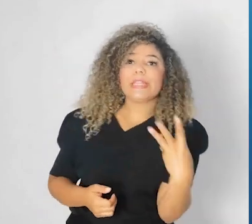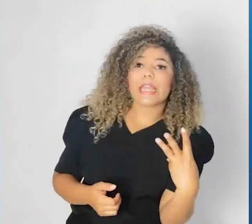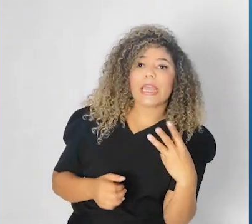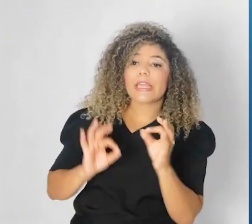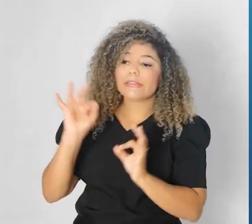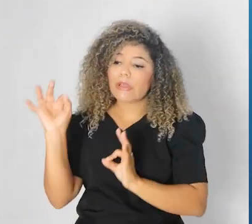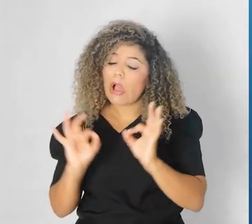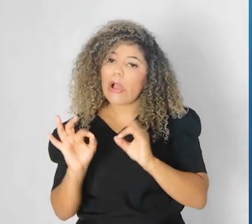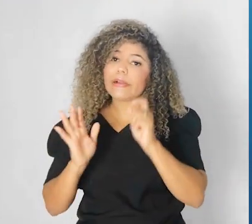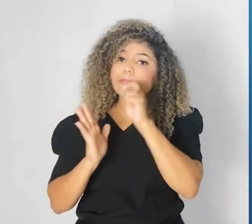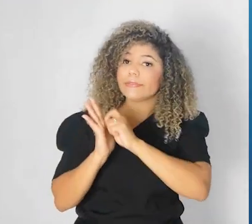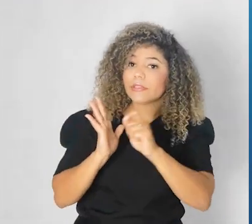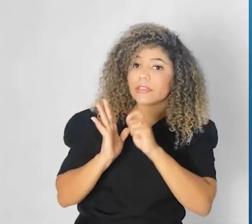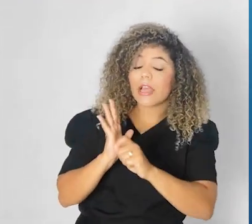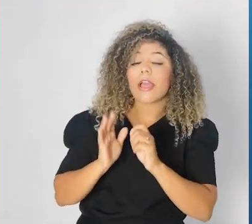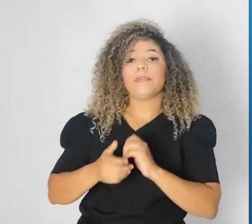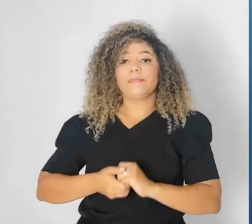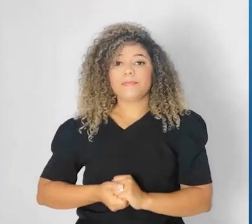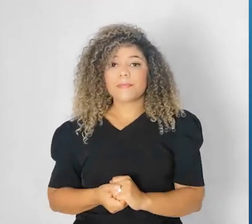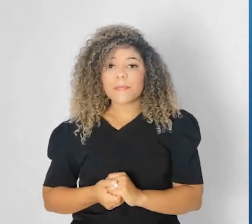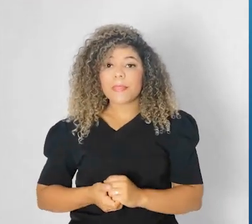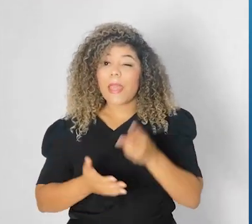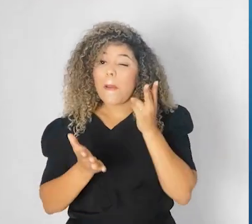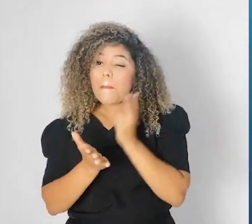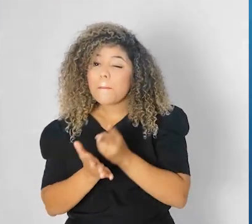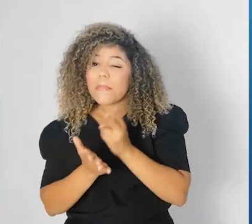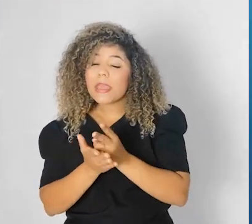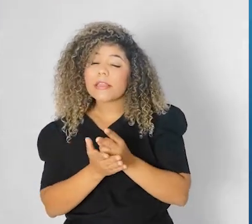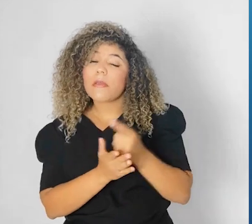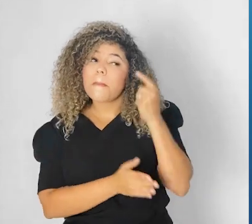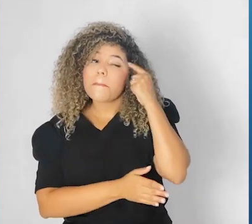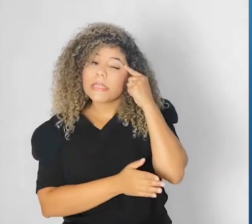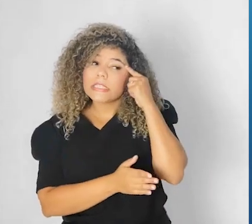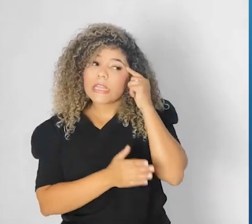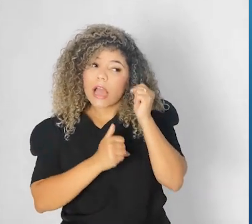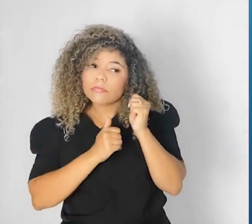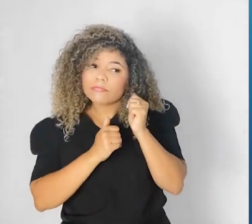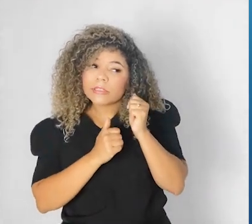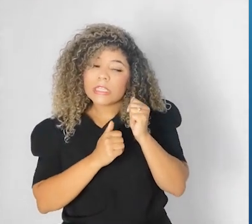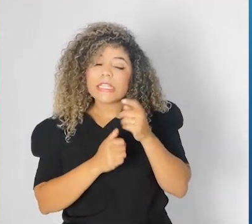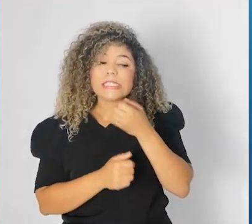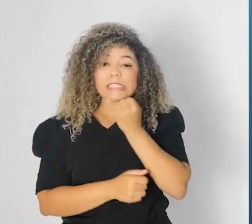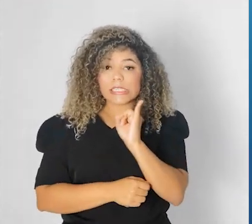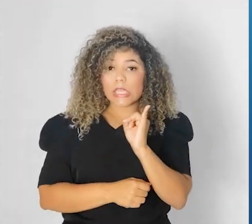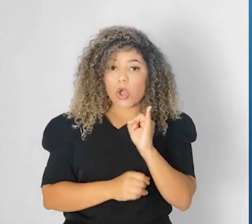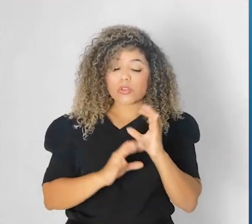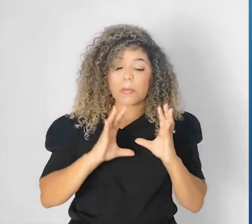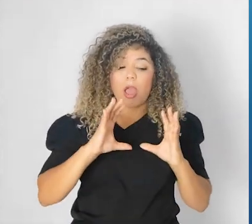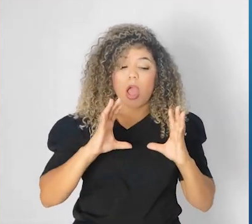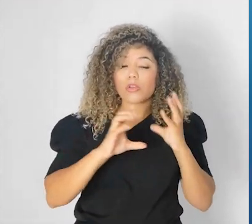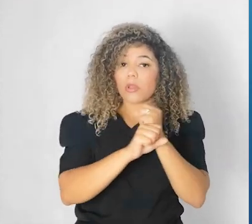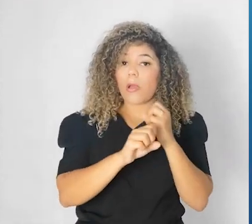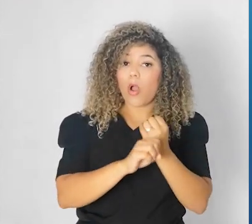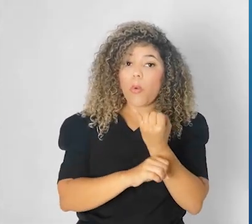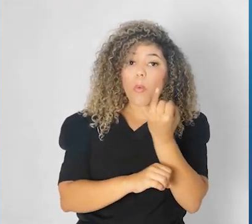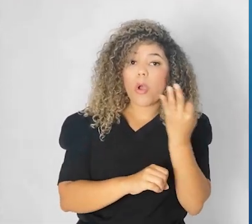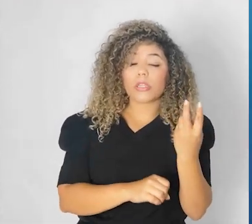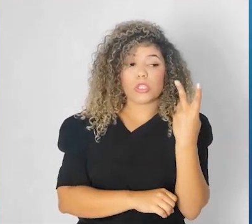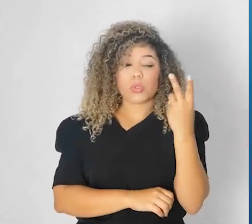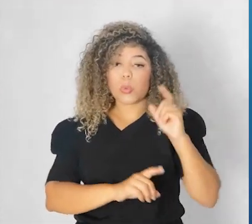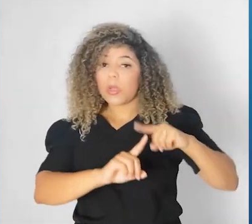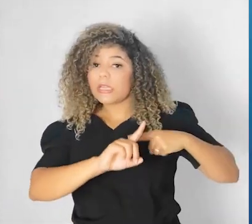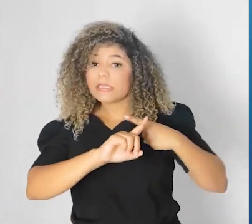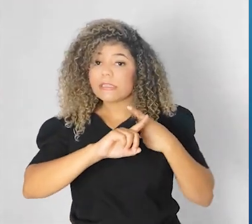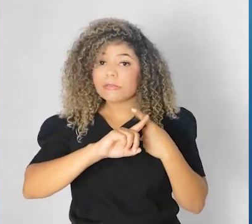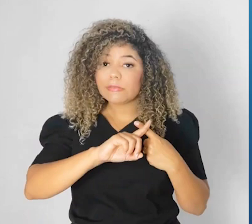3, 12. Fazer esse mesmo pensamento com as motos. Então, se eu somar com a quantidade de roda das motos, 2 vezes